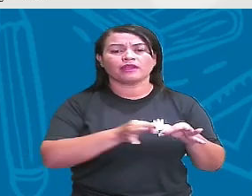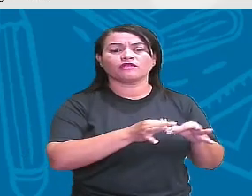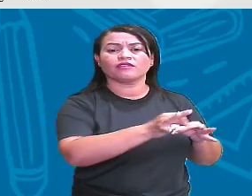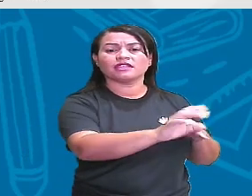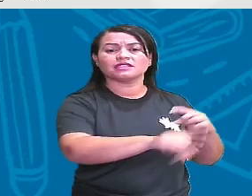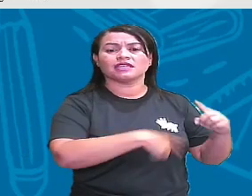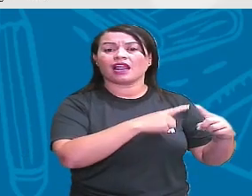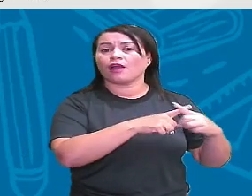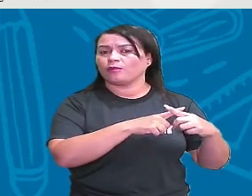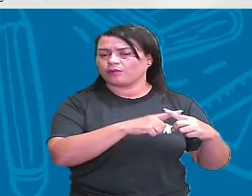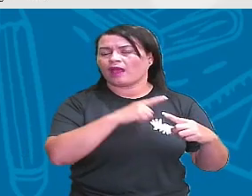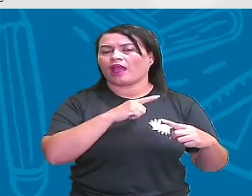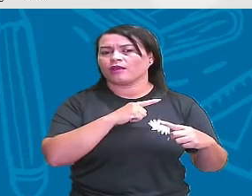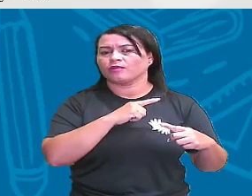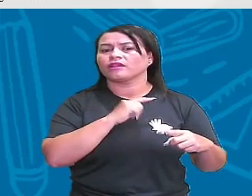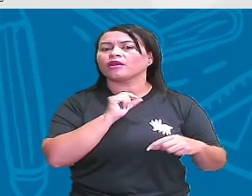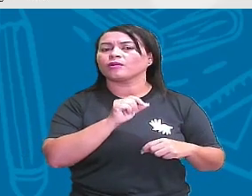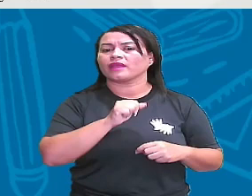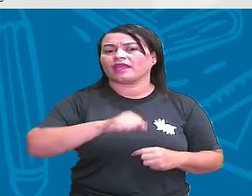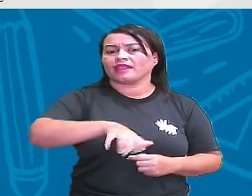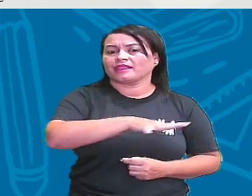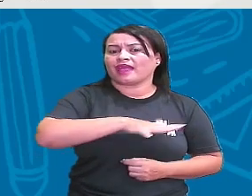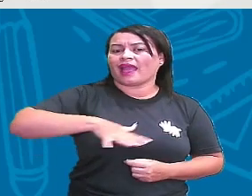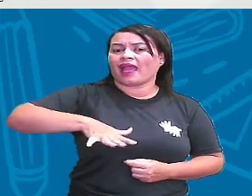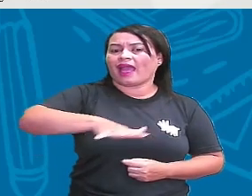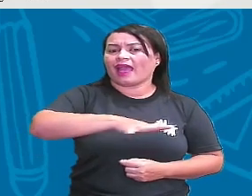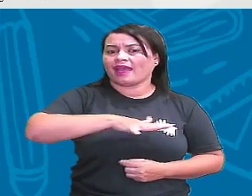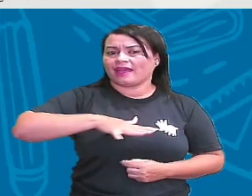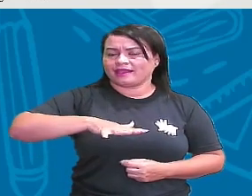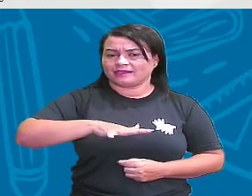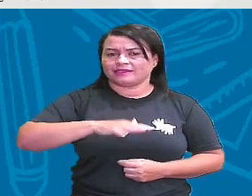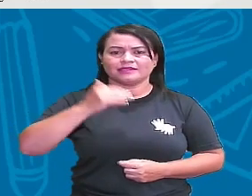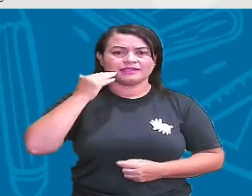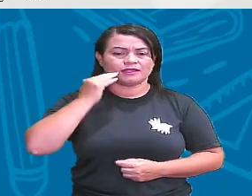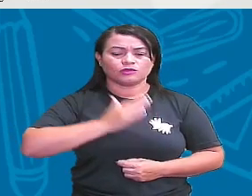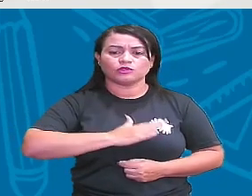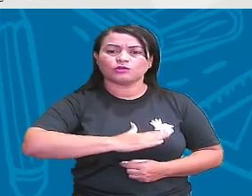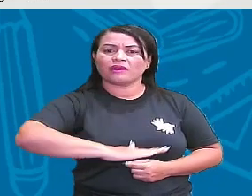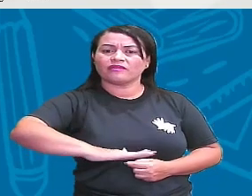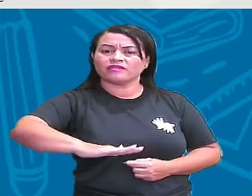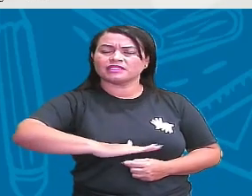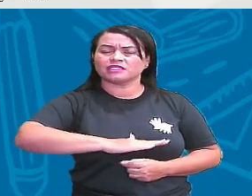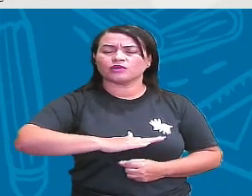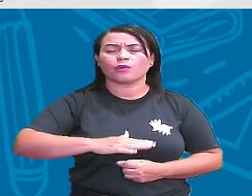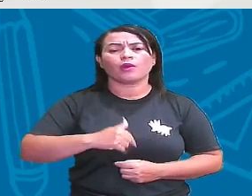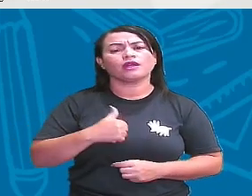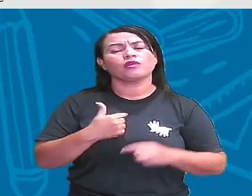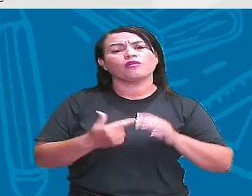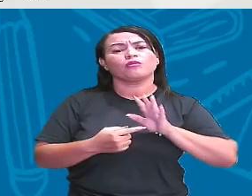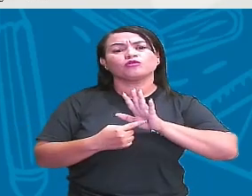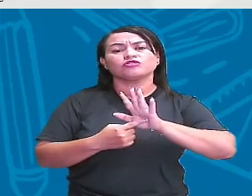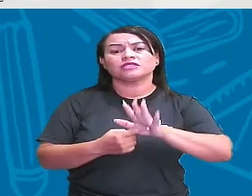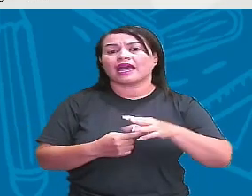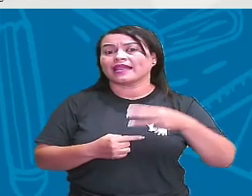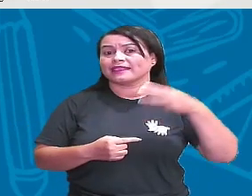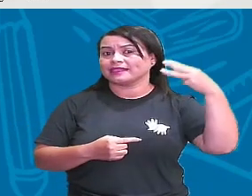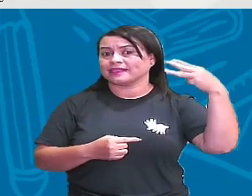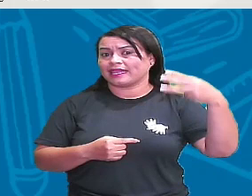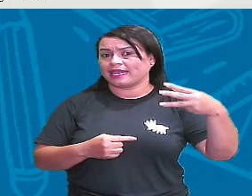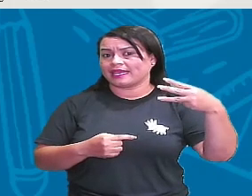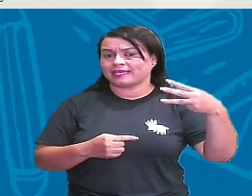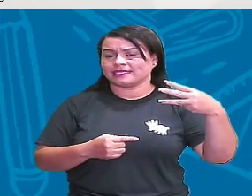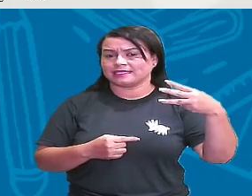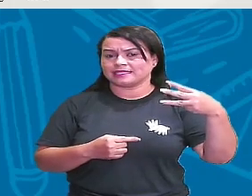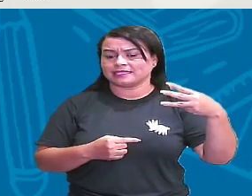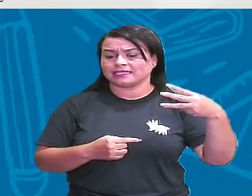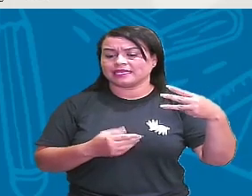largura. E aí eu tenho a medida de área, né? A medida de superfície. Quando eu estou trabalhando com 3 dimensões,